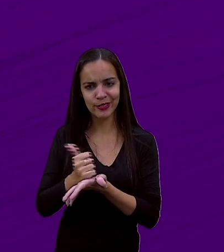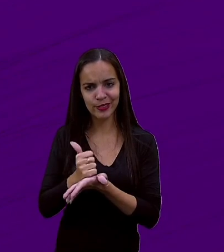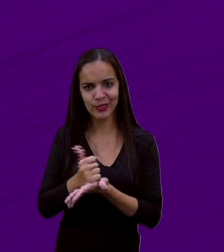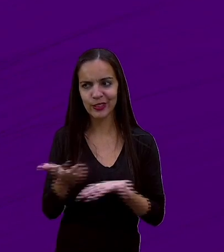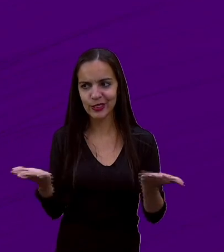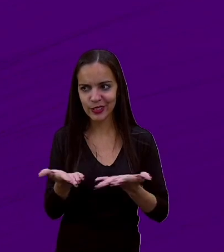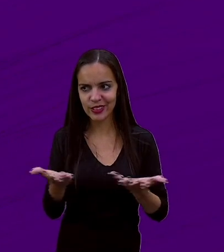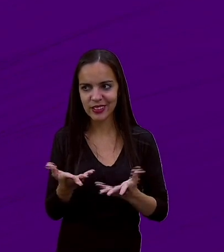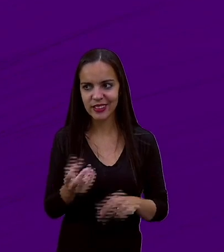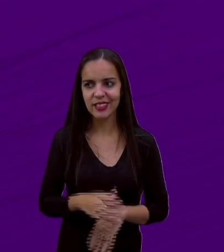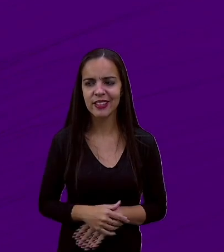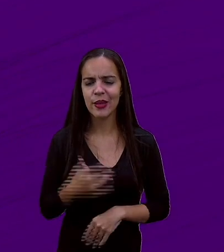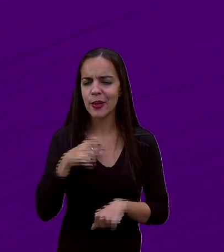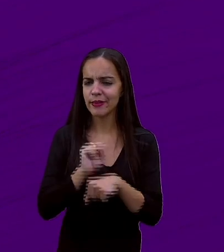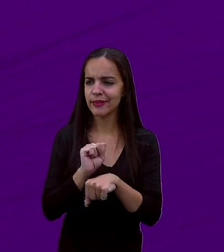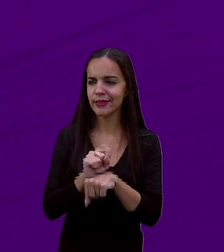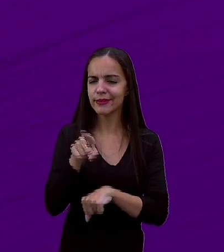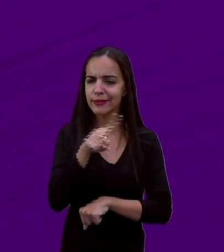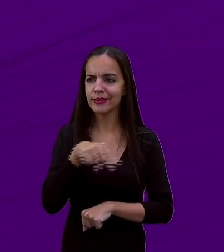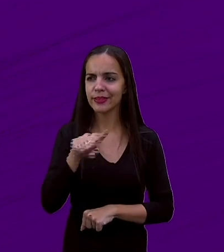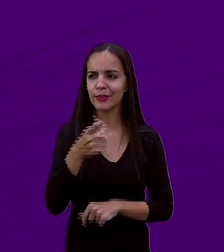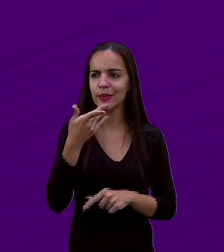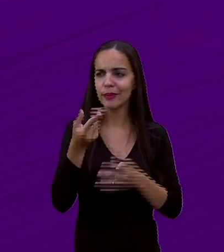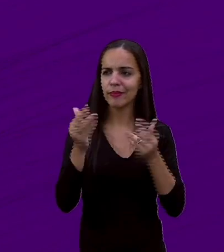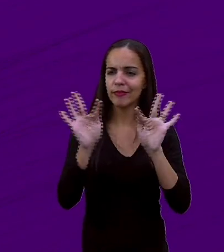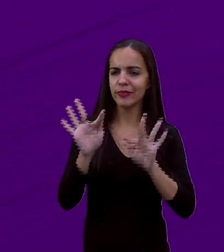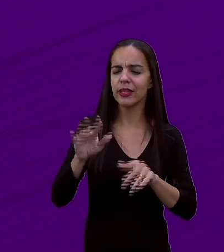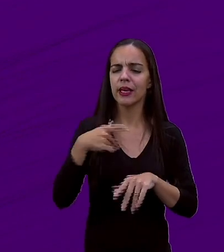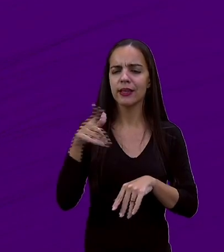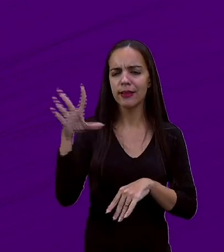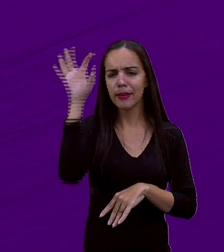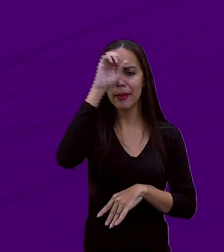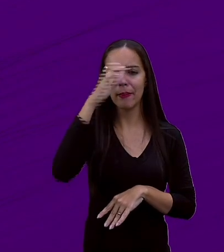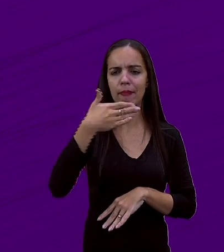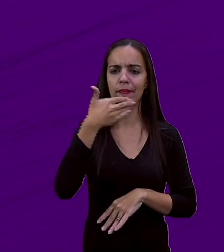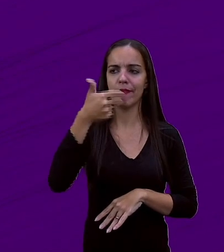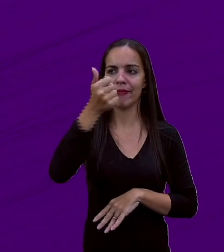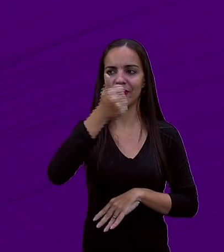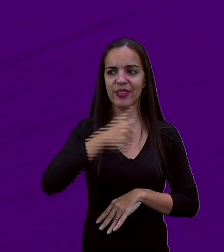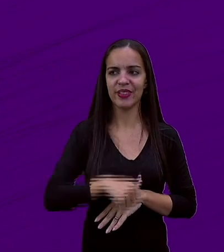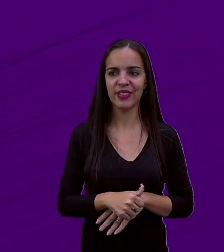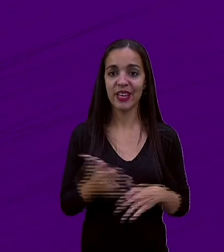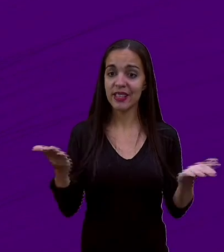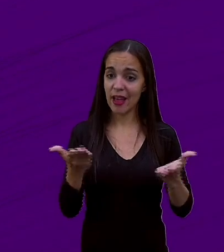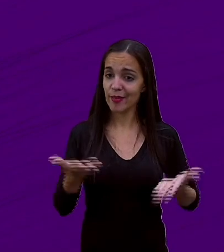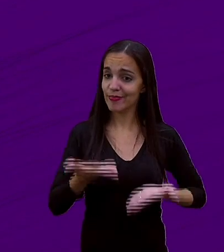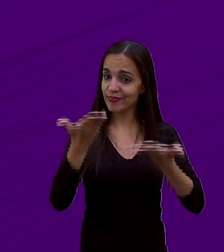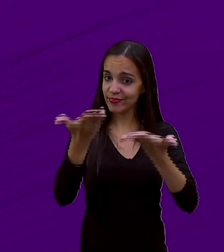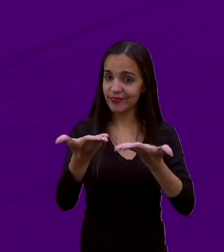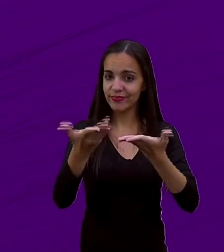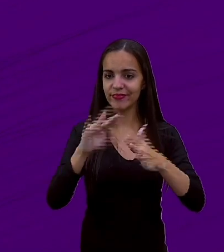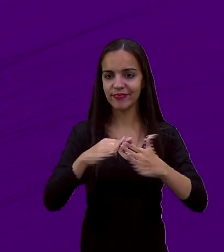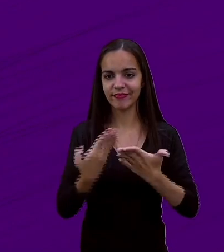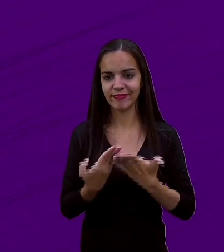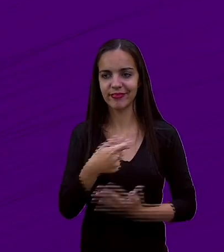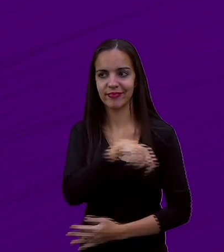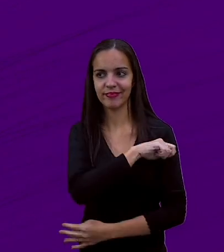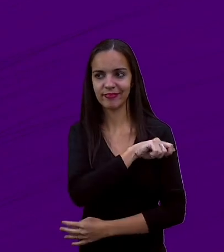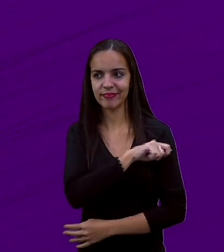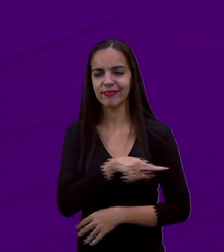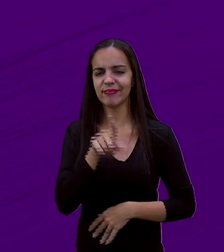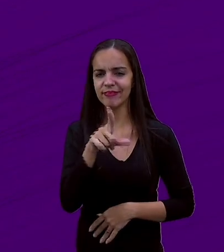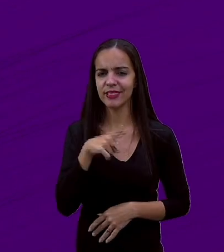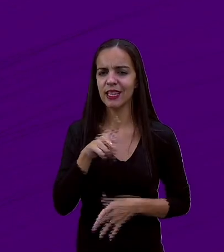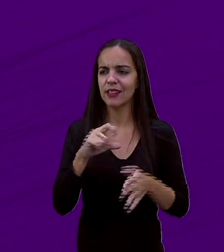Eu espero que sim, espero que tenha fixado melhor ainda esse conteúdo. E agora é com vocês, estudantes. Para acessar